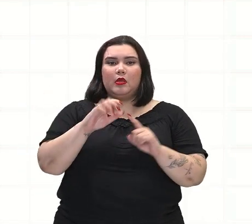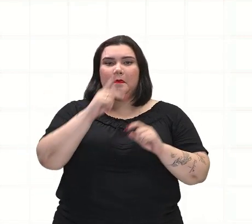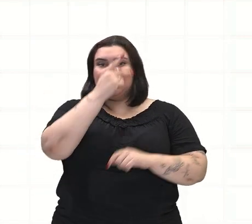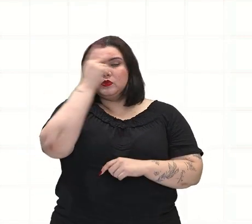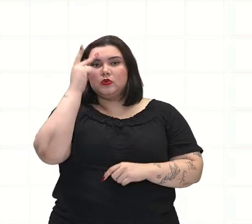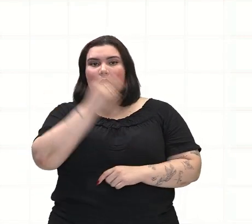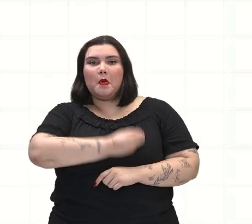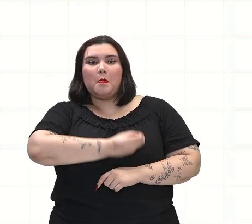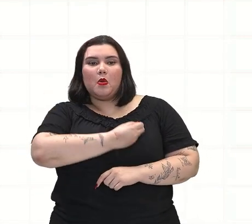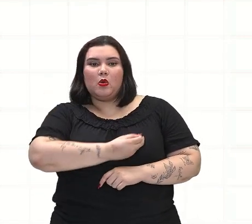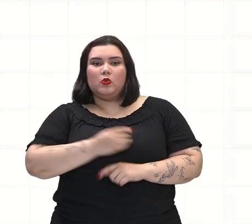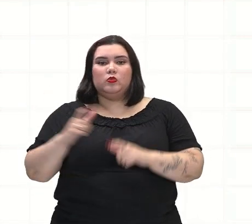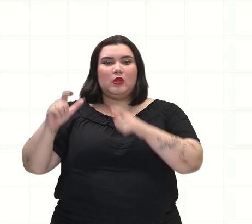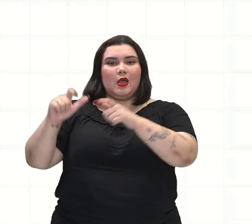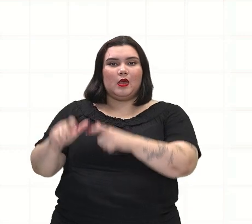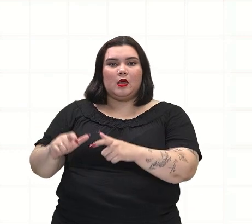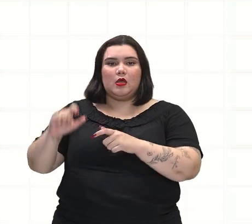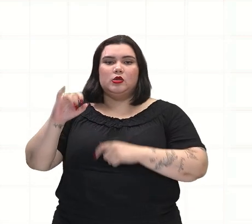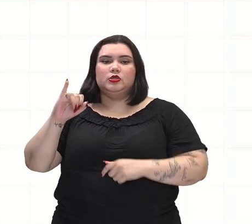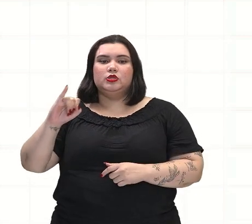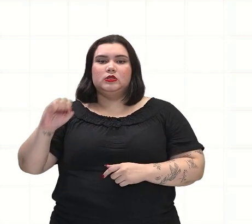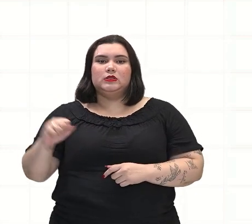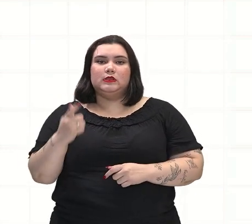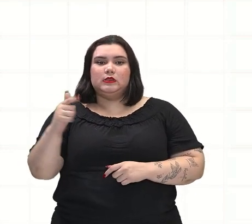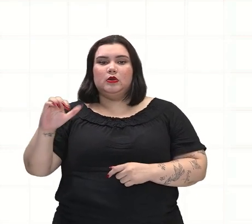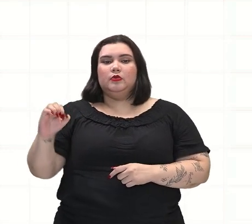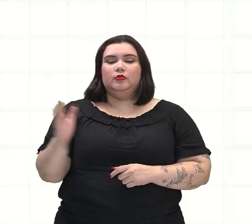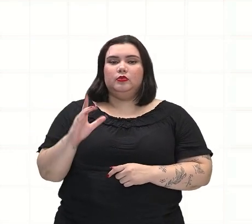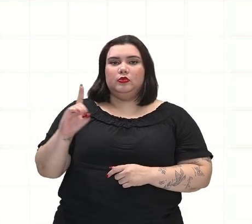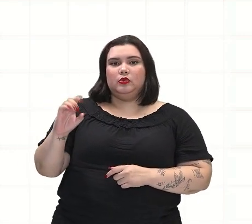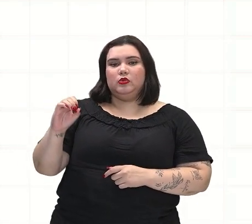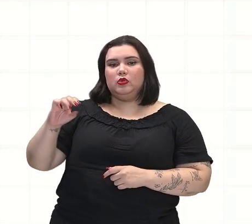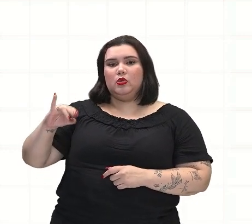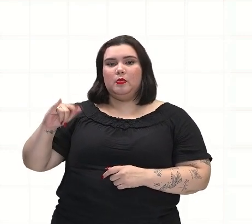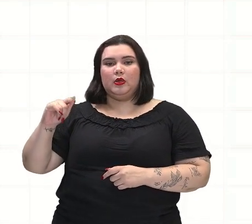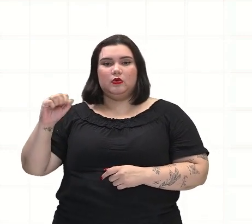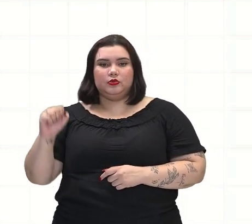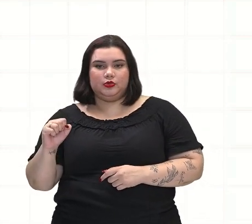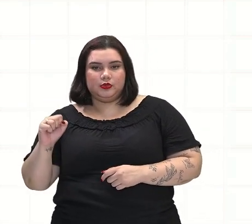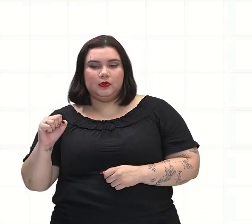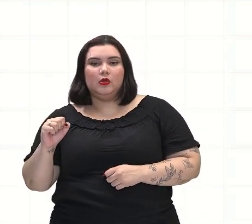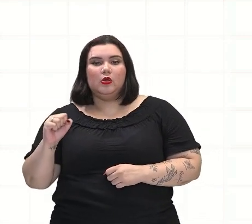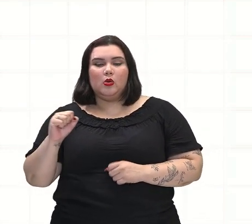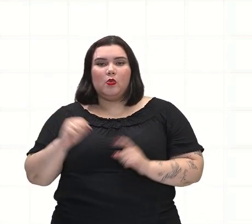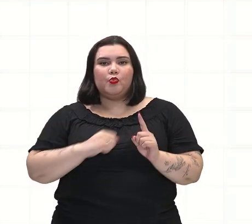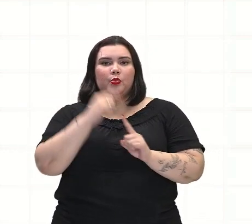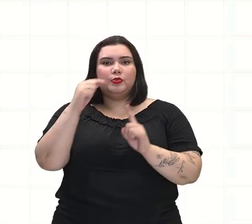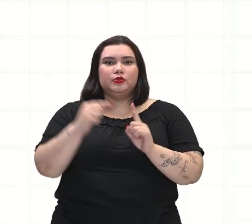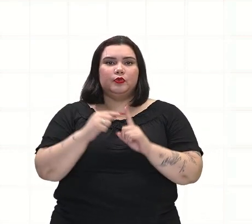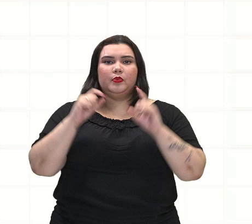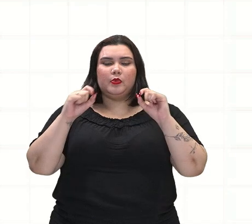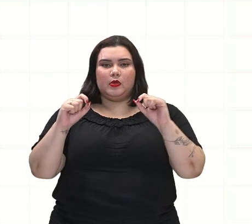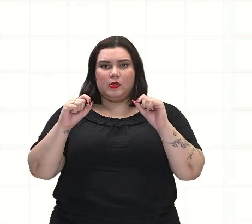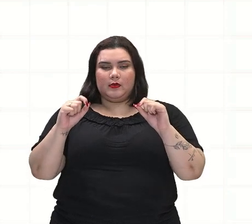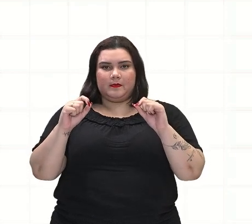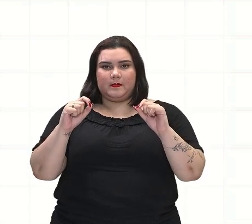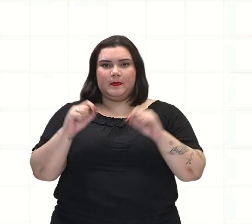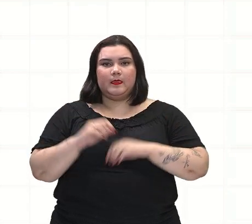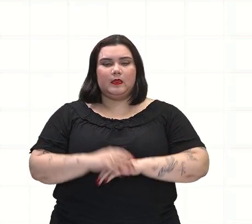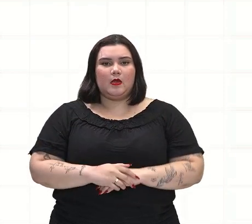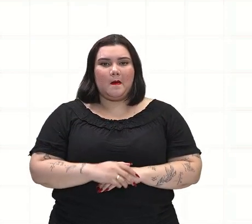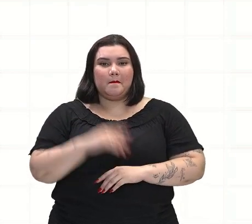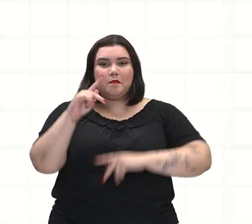Domingos. A busca por esses princípios para quem? Para si. Nenhum povo